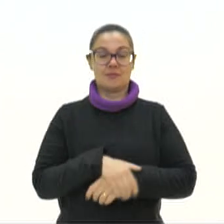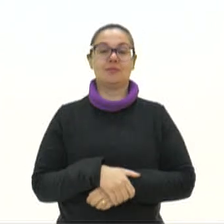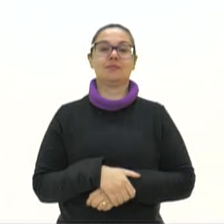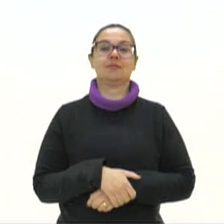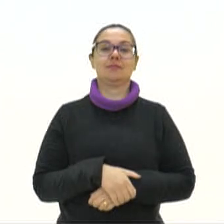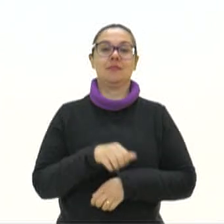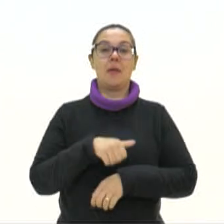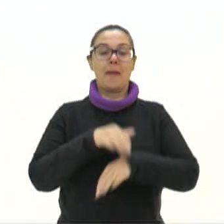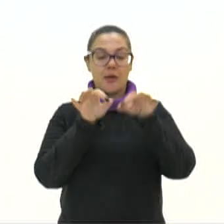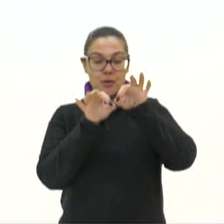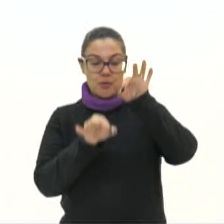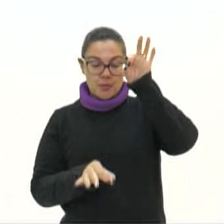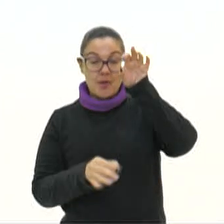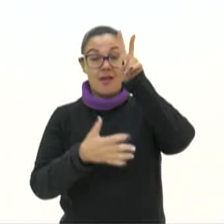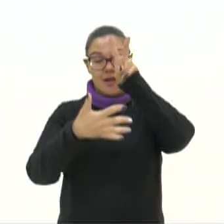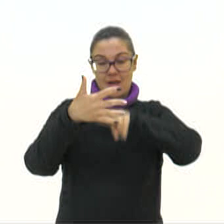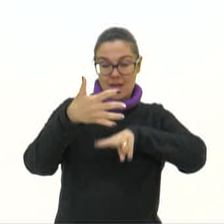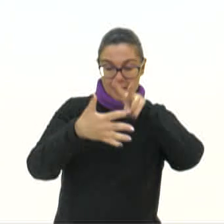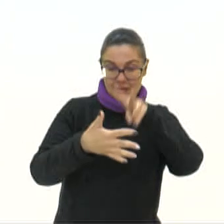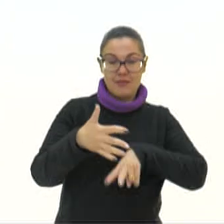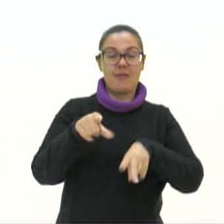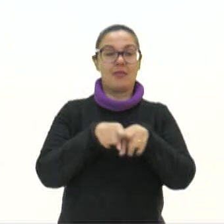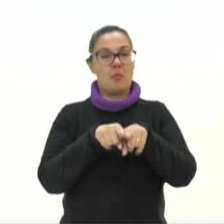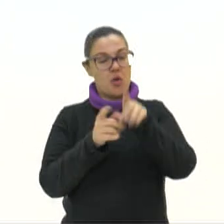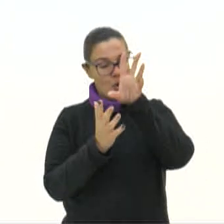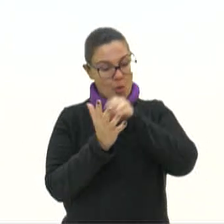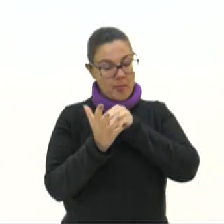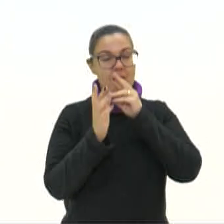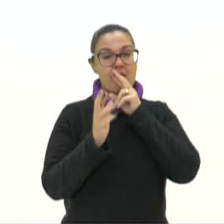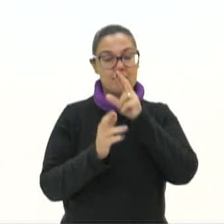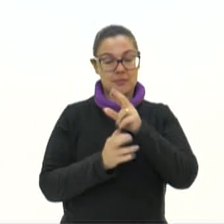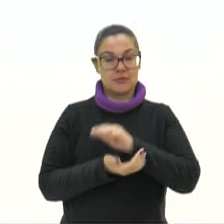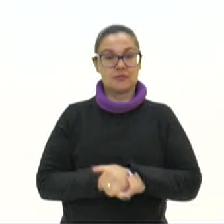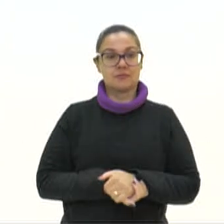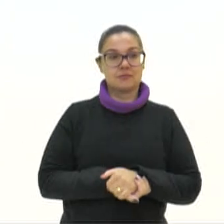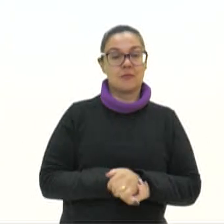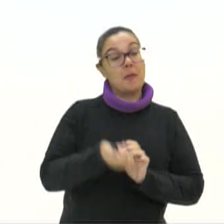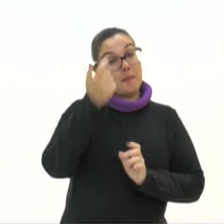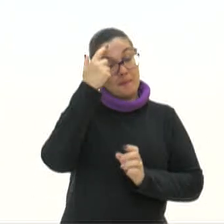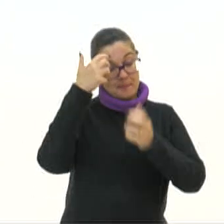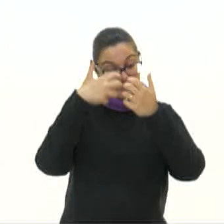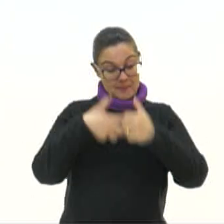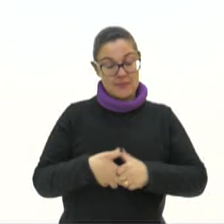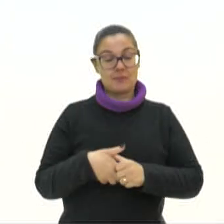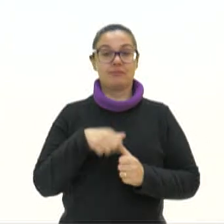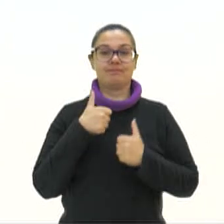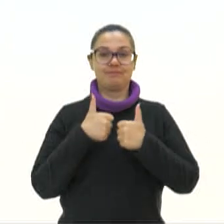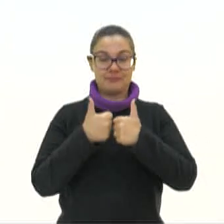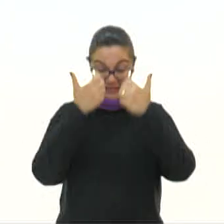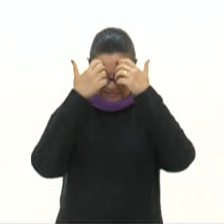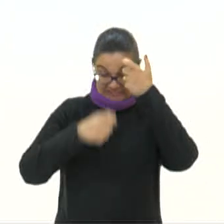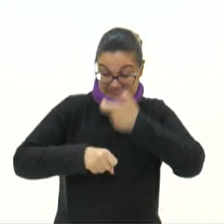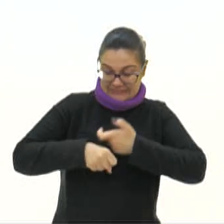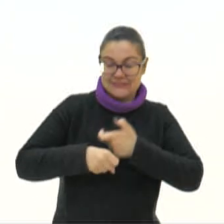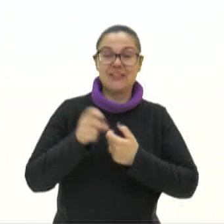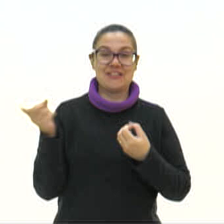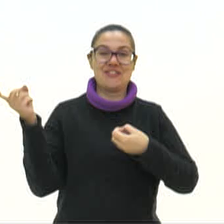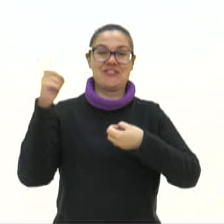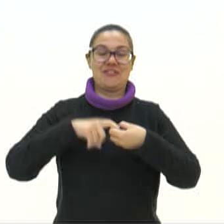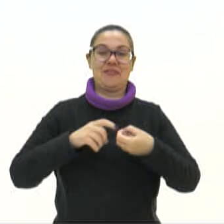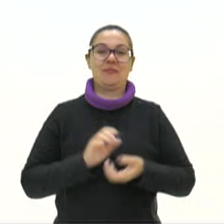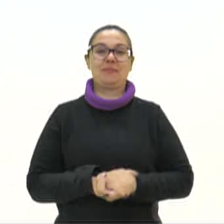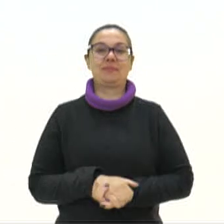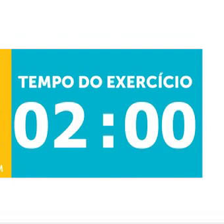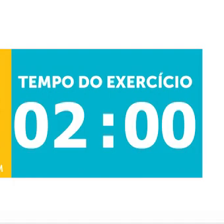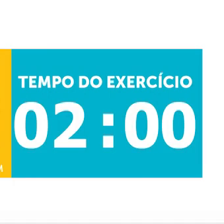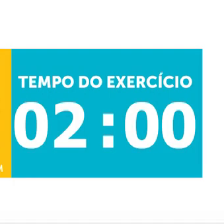um pouquinho maior para vocês poderem ler novamente a questão e responder. Pensa bem, pensa direito, quebra a cabeça, nós já